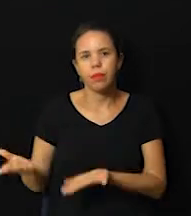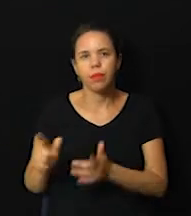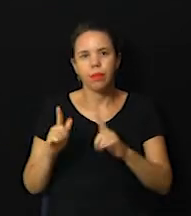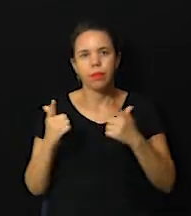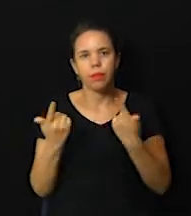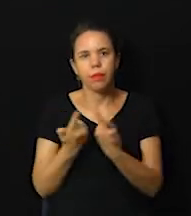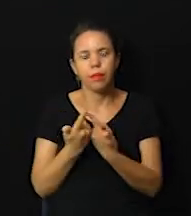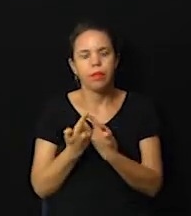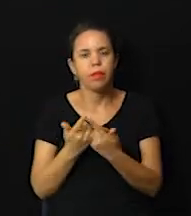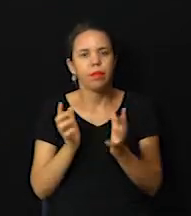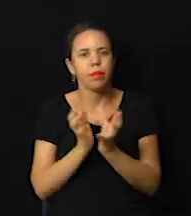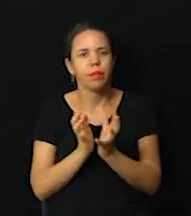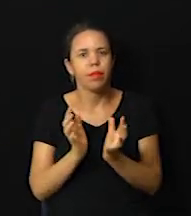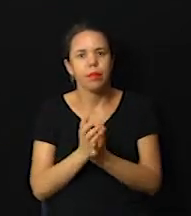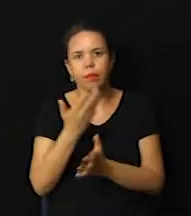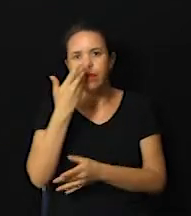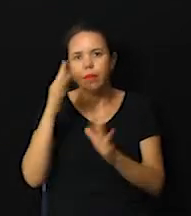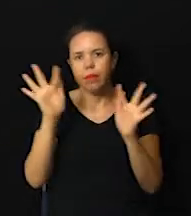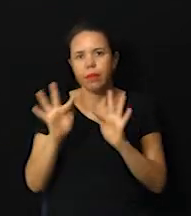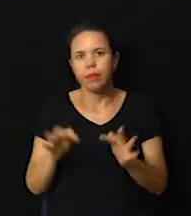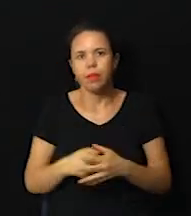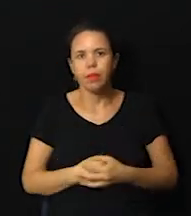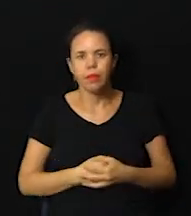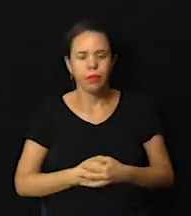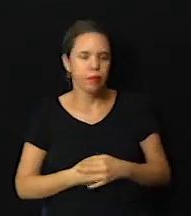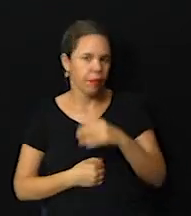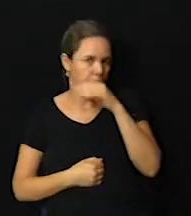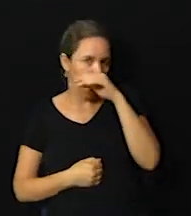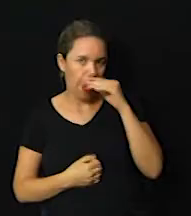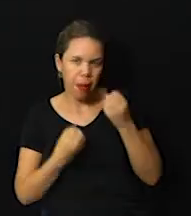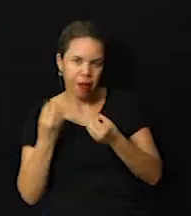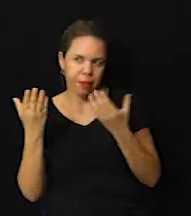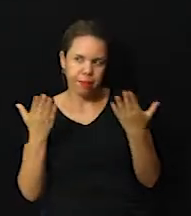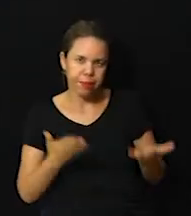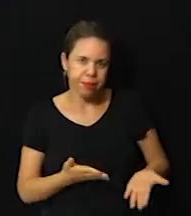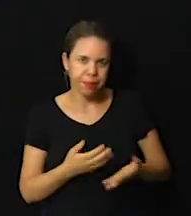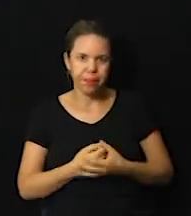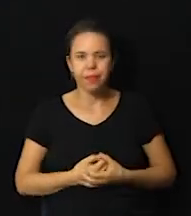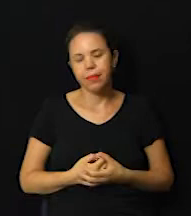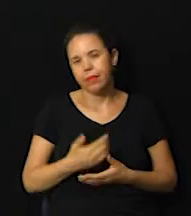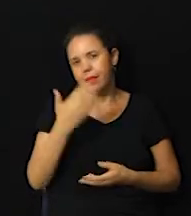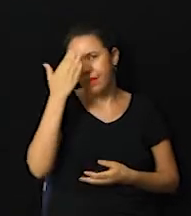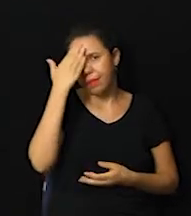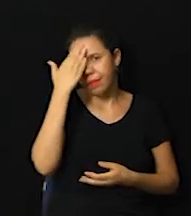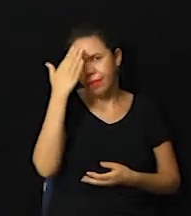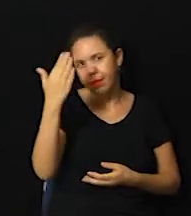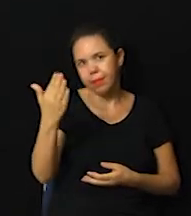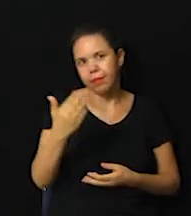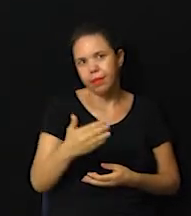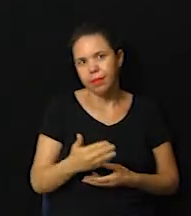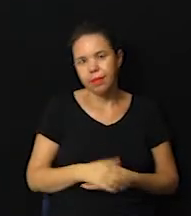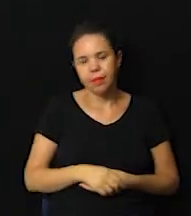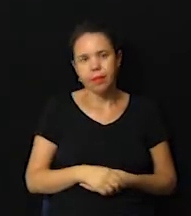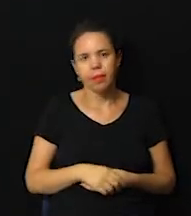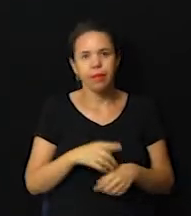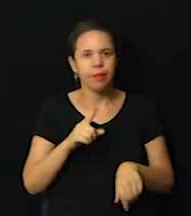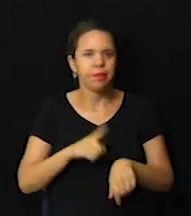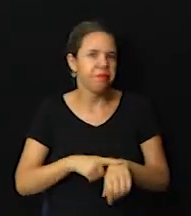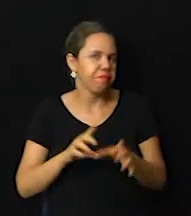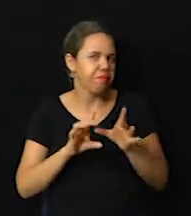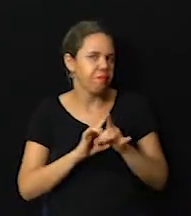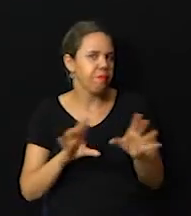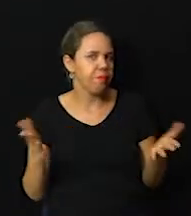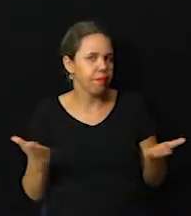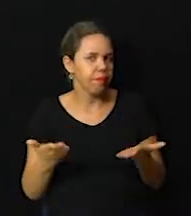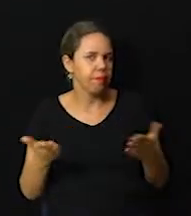Grupo Comunitário Criança Feliz. Alessandra, seja bem-vinda. Muito obrigada por você tirar o tempinho do seu